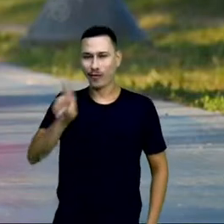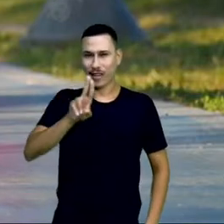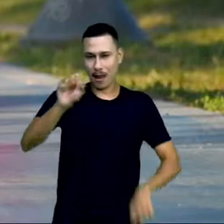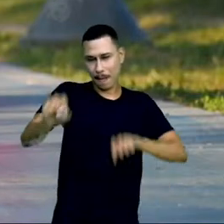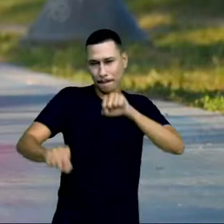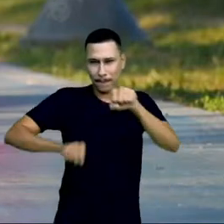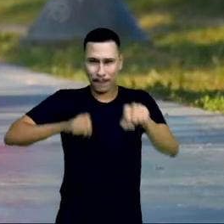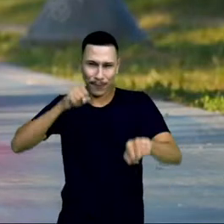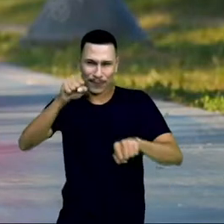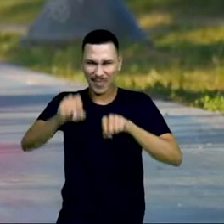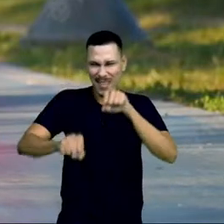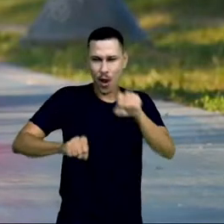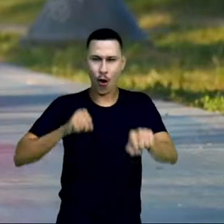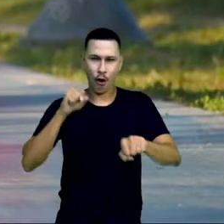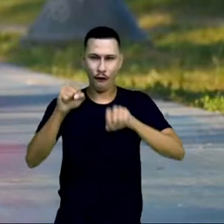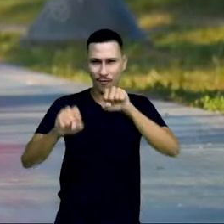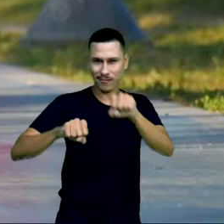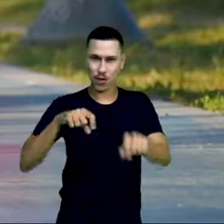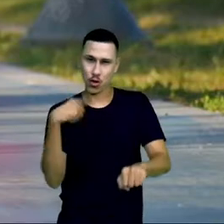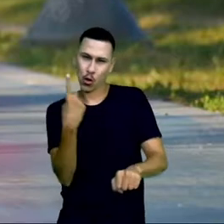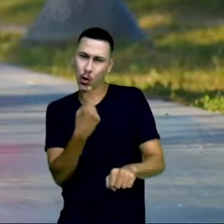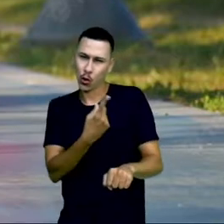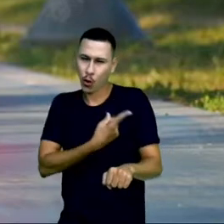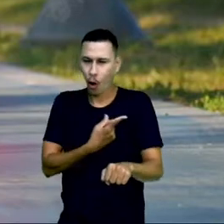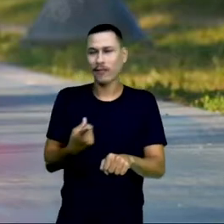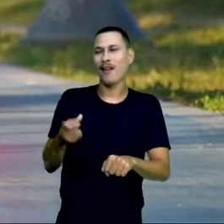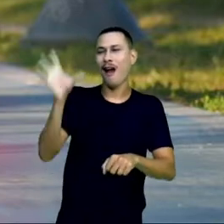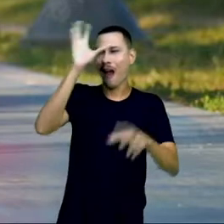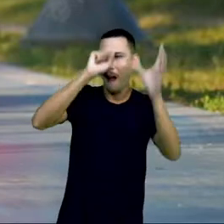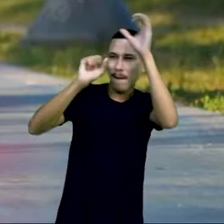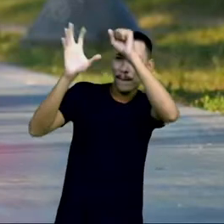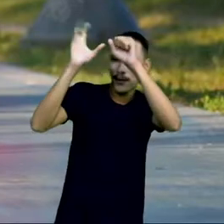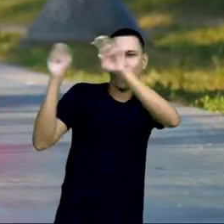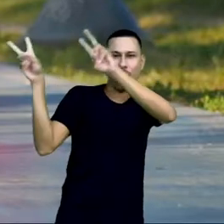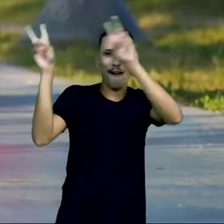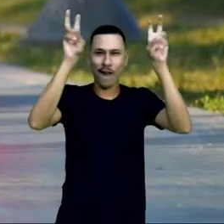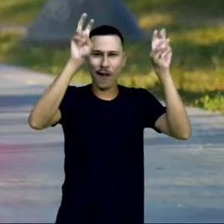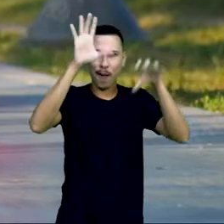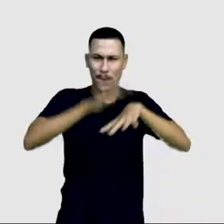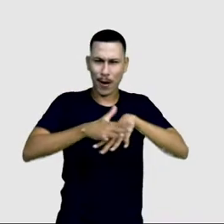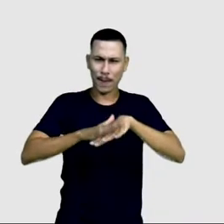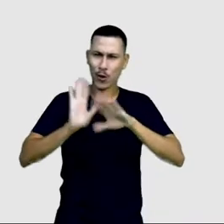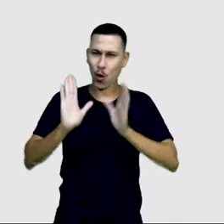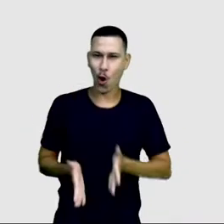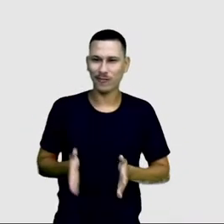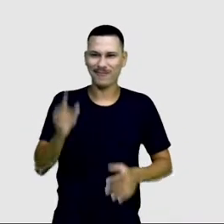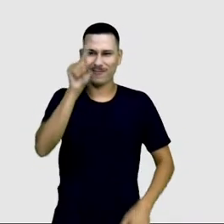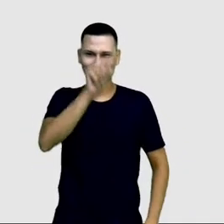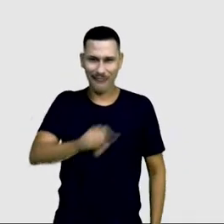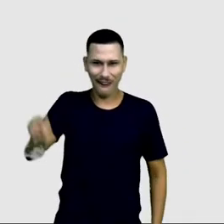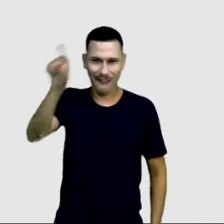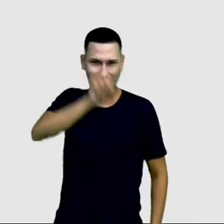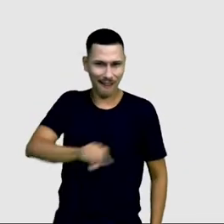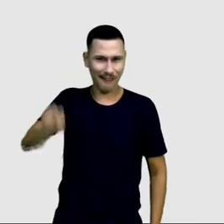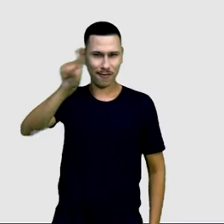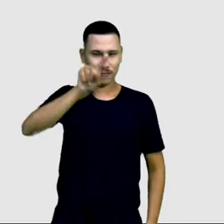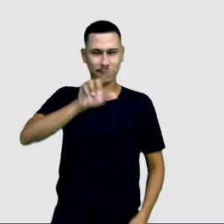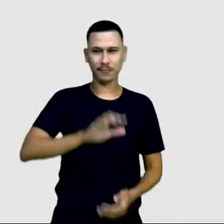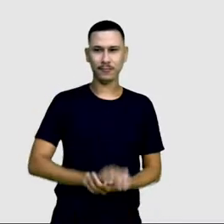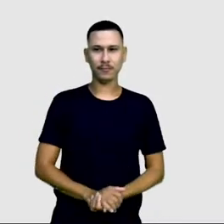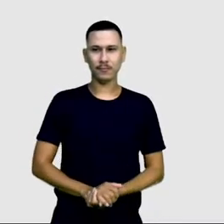bicicleta para poder a gente explorar o tema de hoje, circunferências que têm tudo a ver uma coisa com a outra.